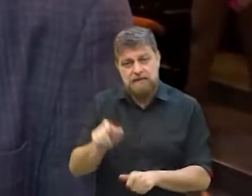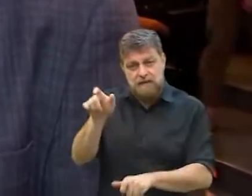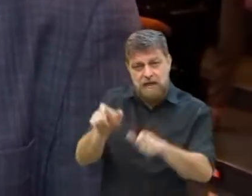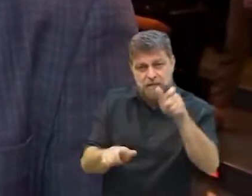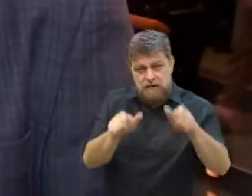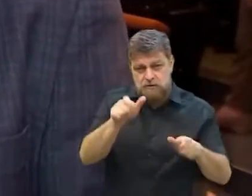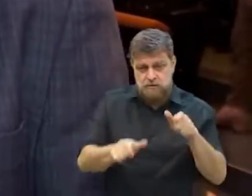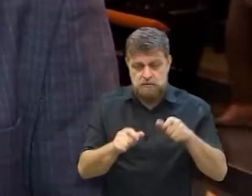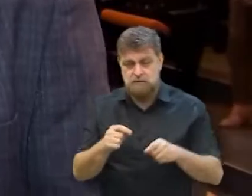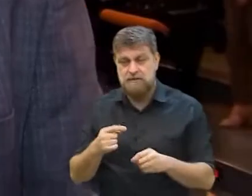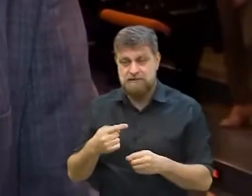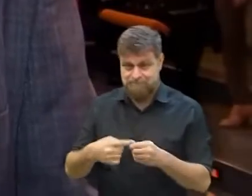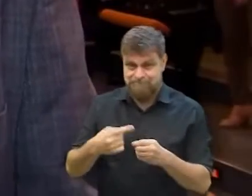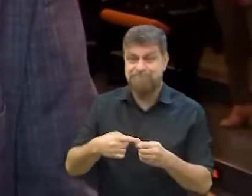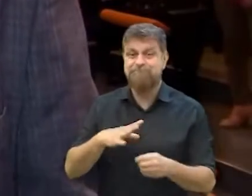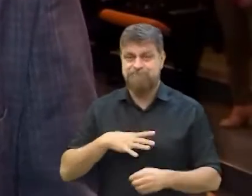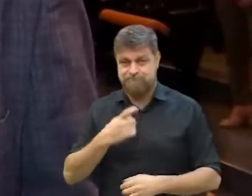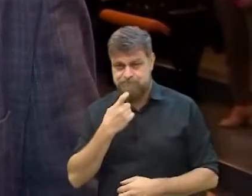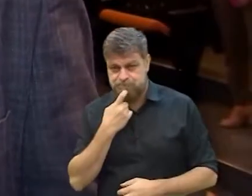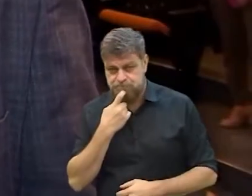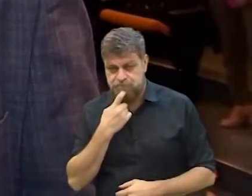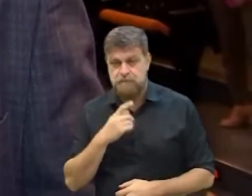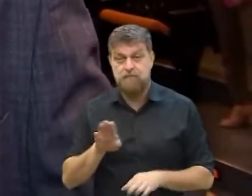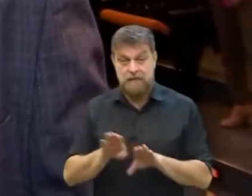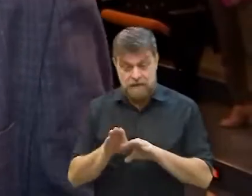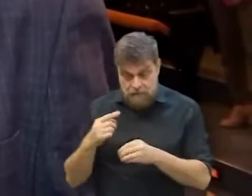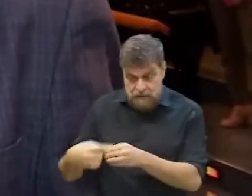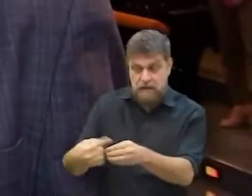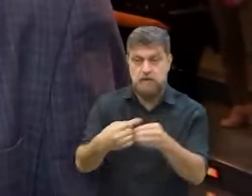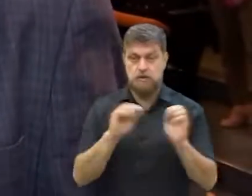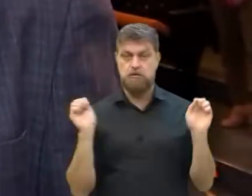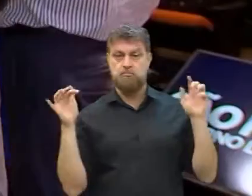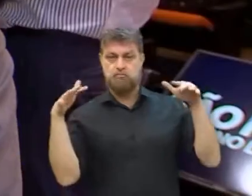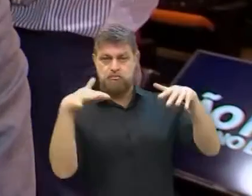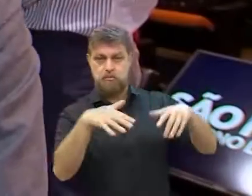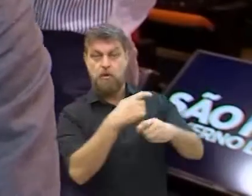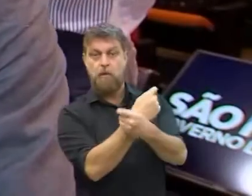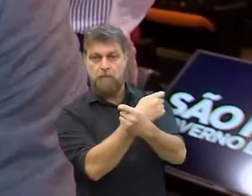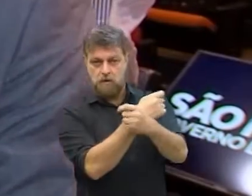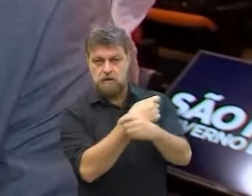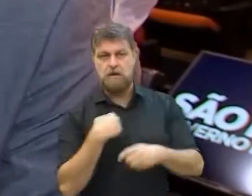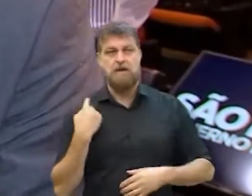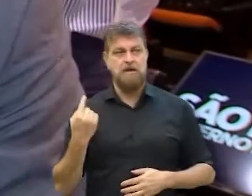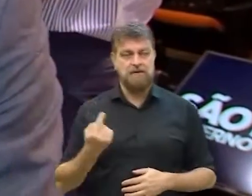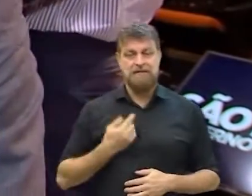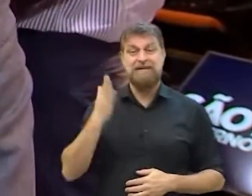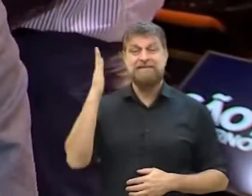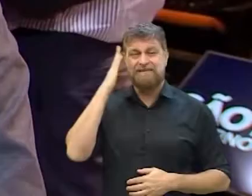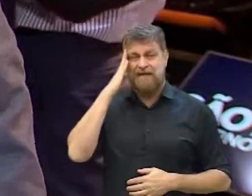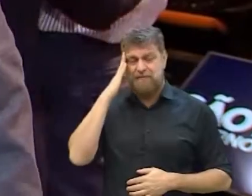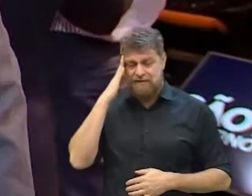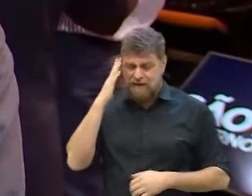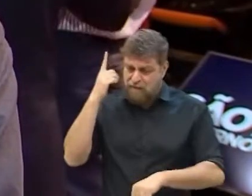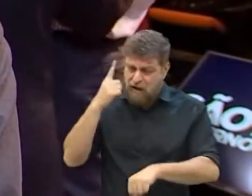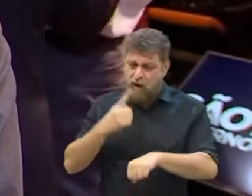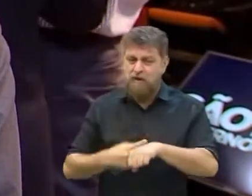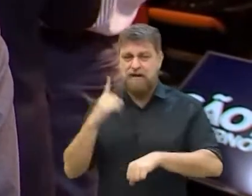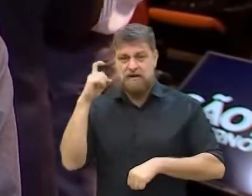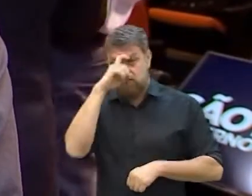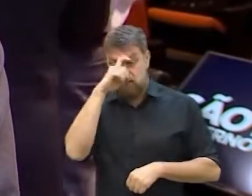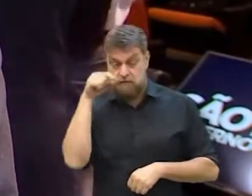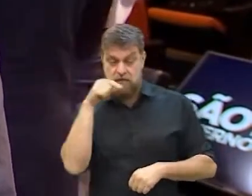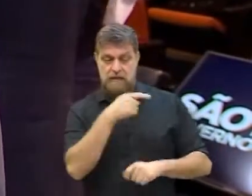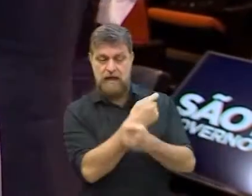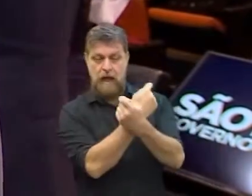dos nossos pacientes aqui da cidade de Campinas e também da região. Nós passamos por momentos difíceis e